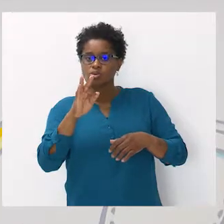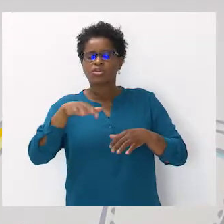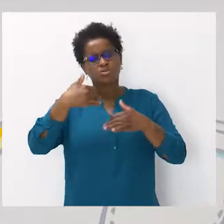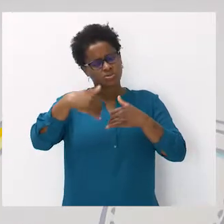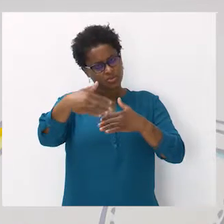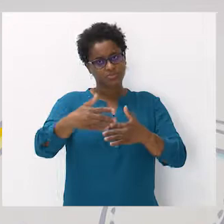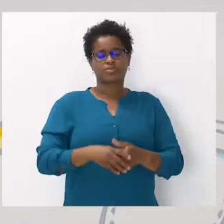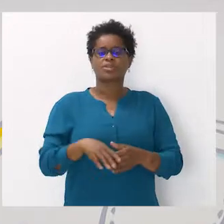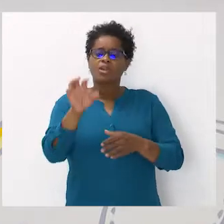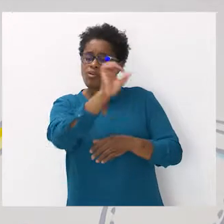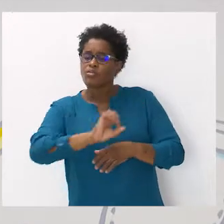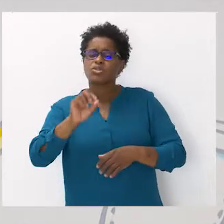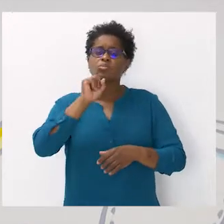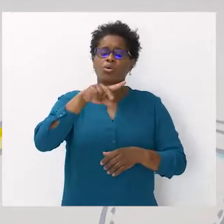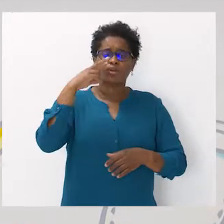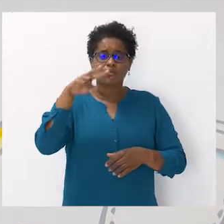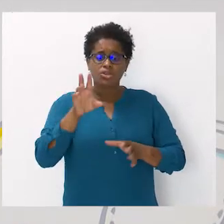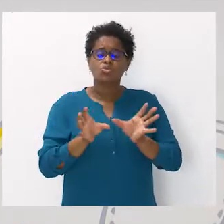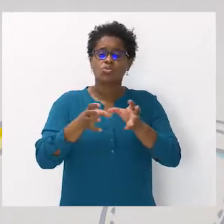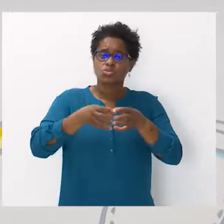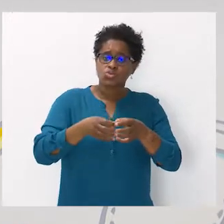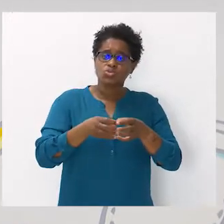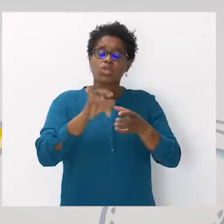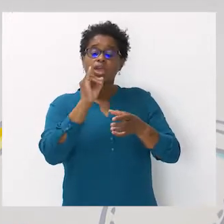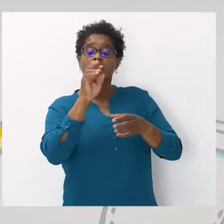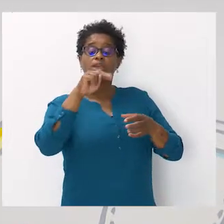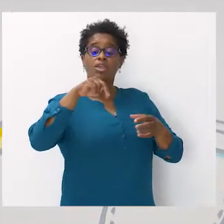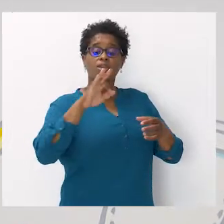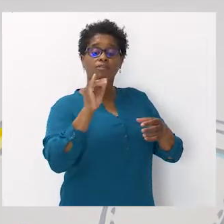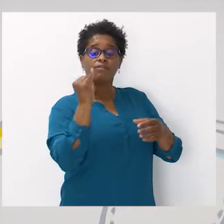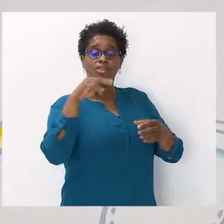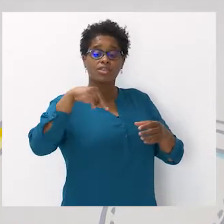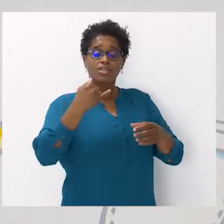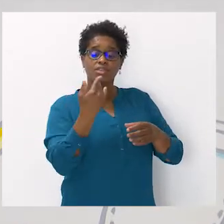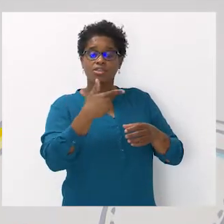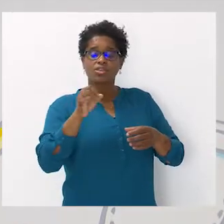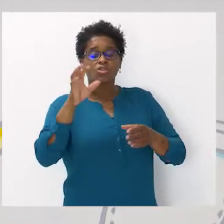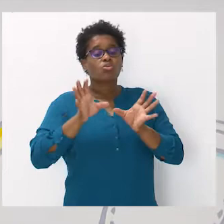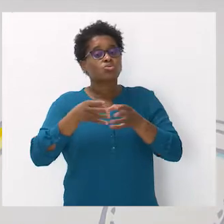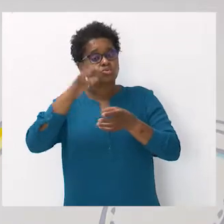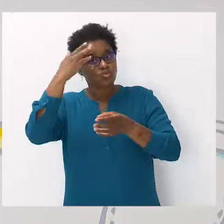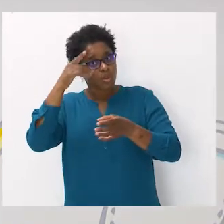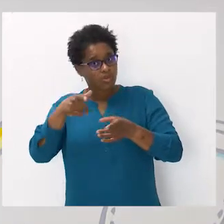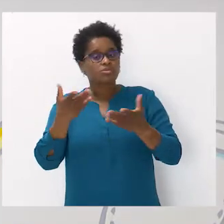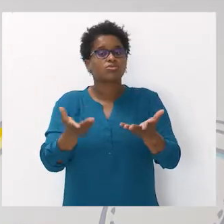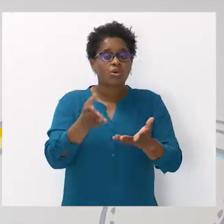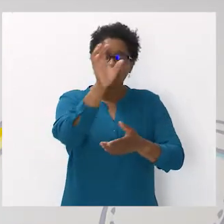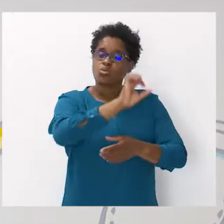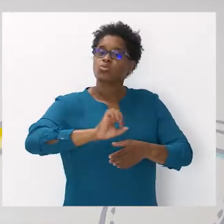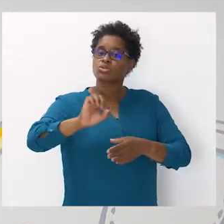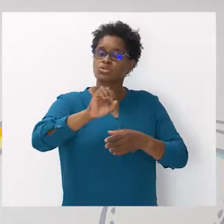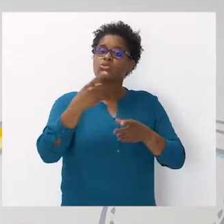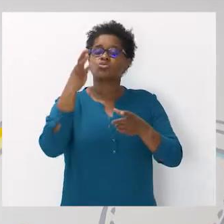Bom, vocês podem ver que esse conjunto é infinito e é um conjunto numérico, pois os